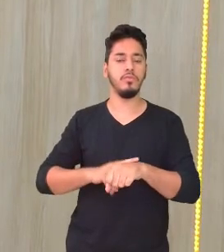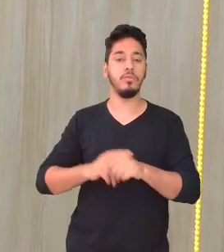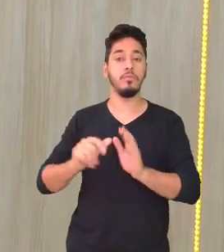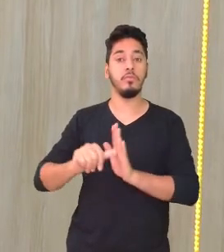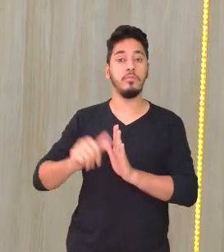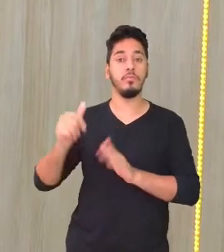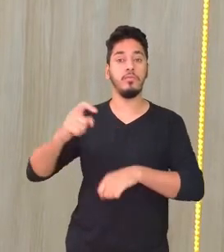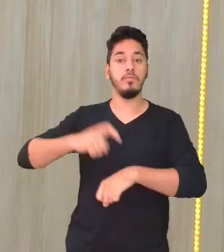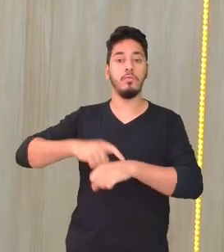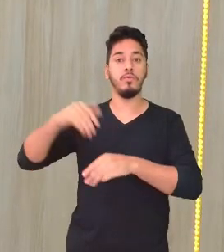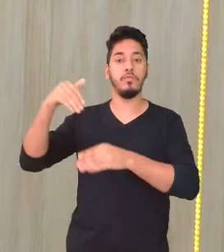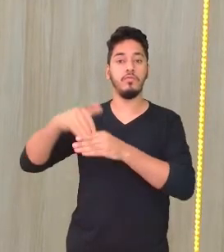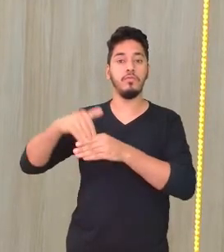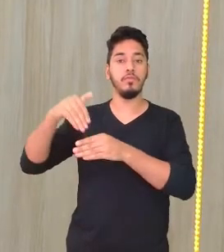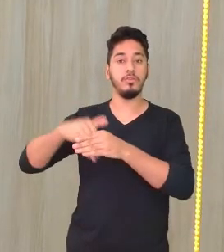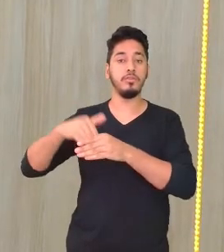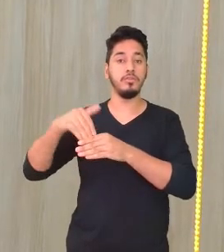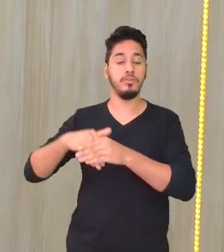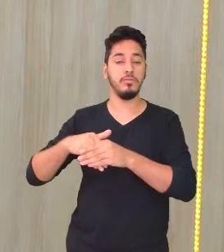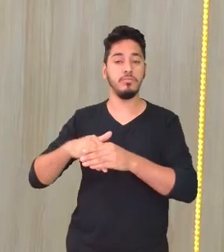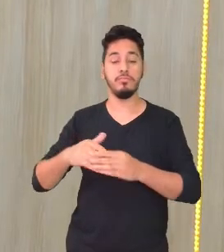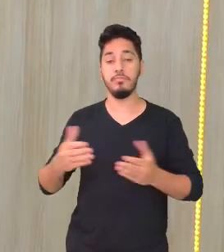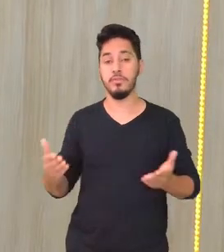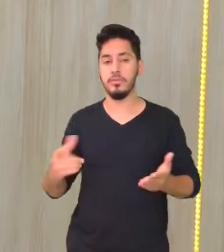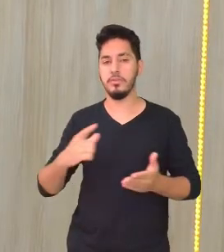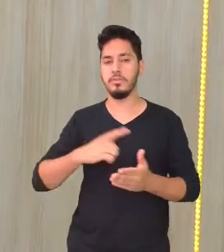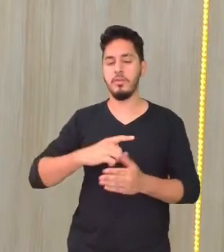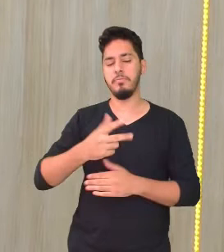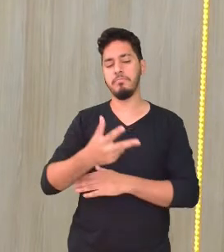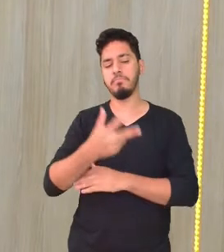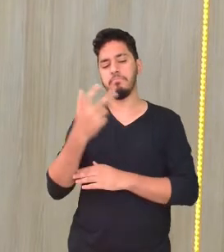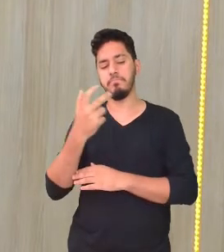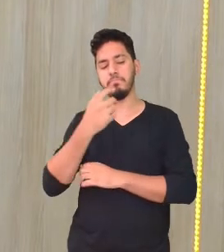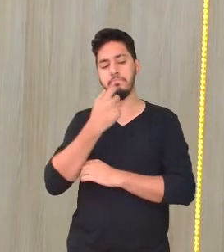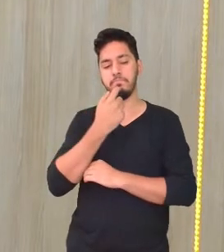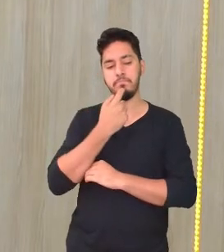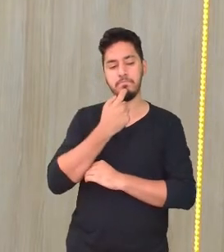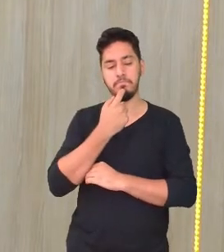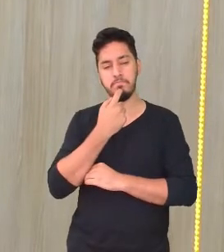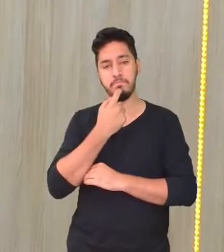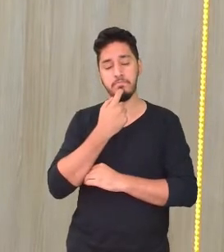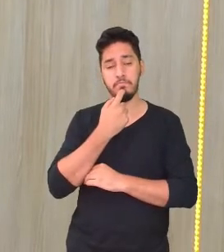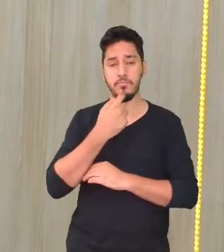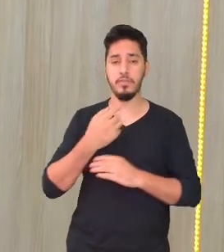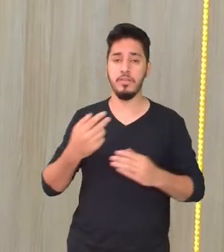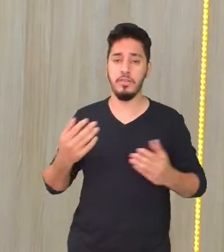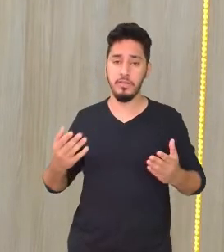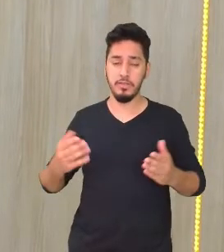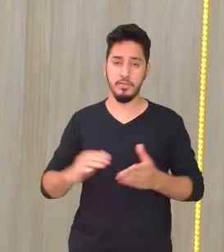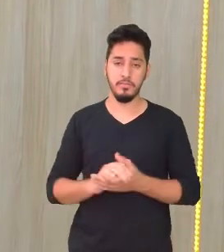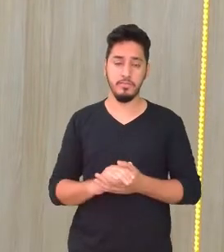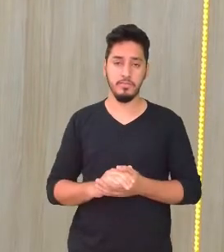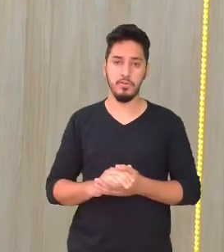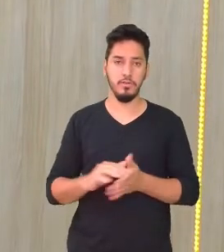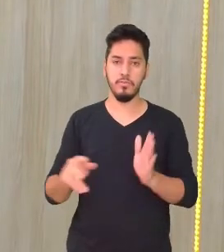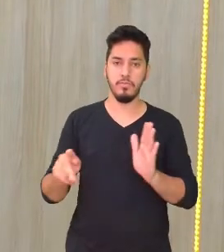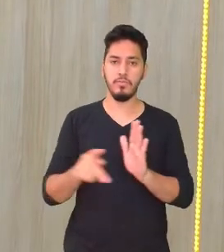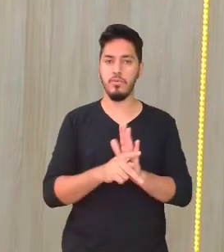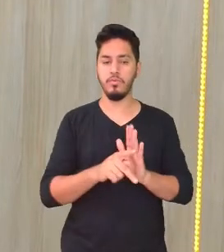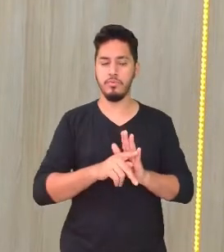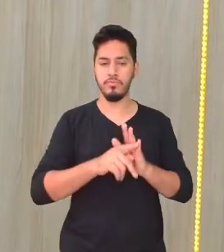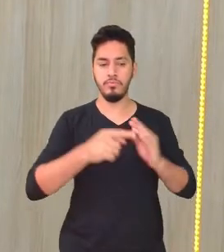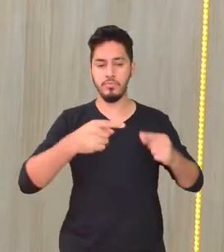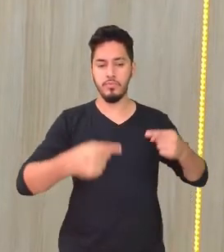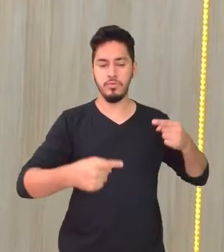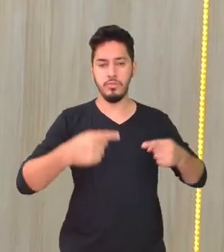primeiro turno das eleições e a gente tem observado, né, que devido à própria situação política